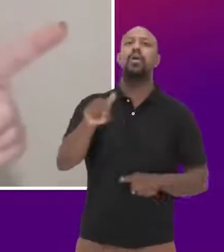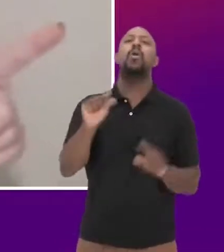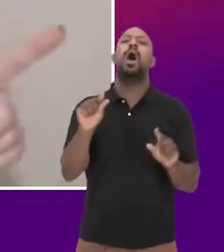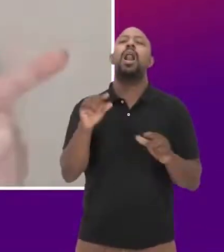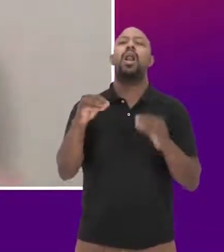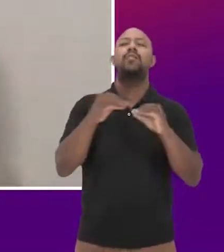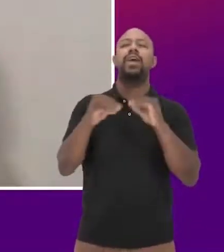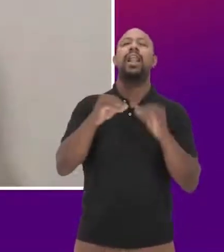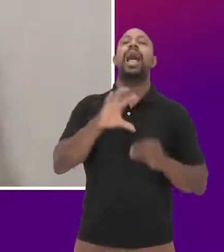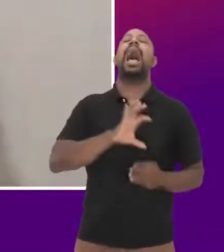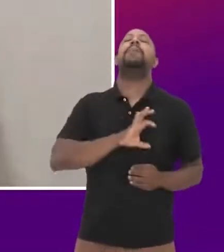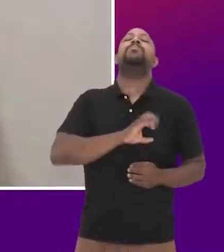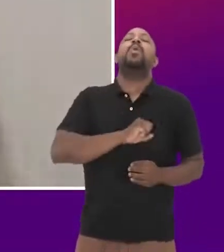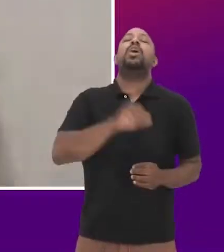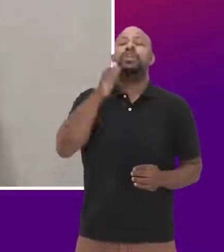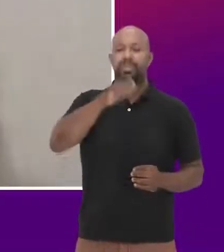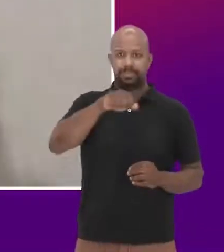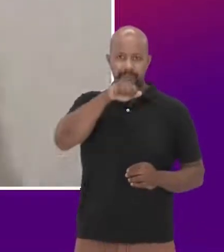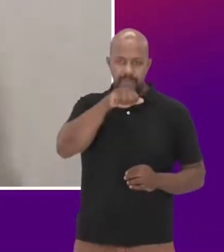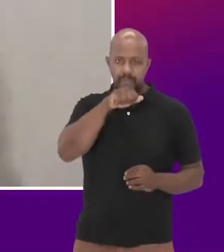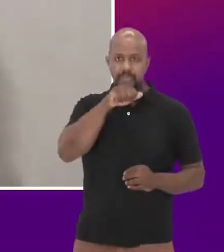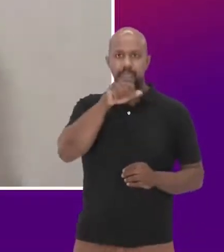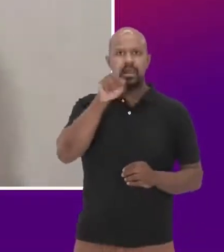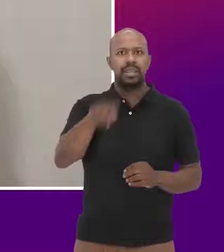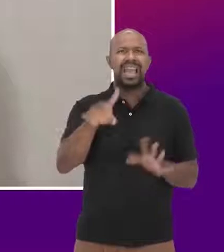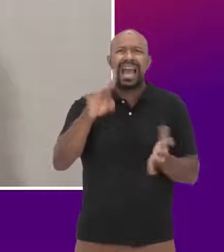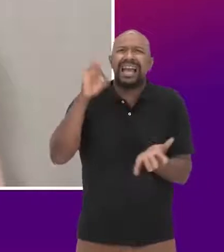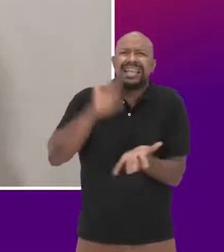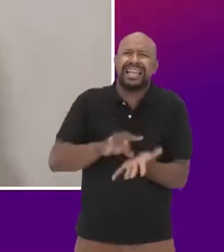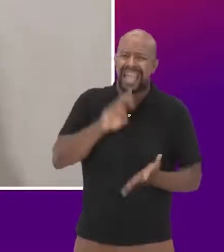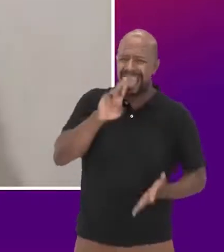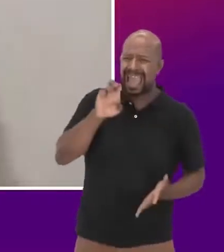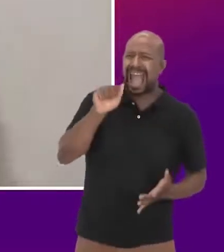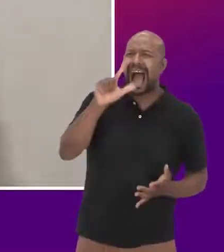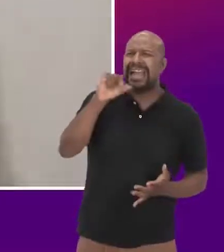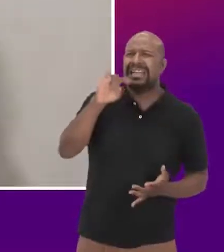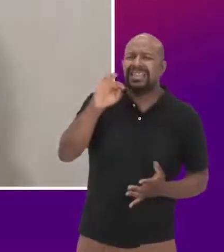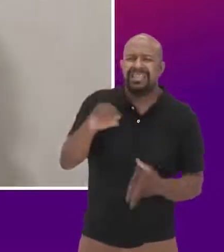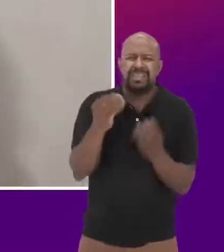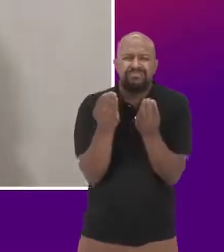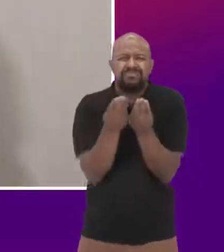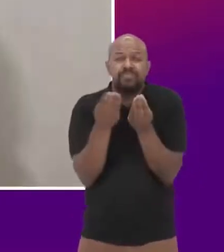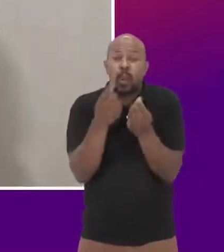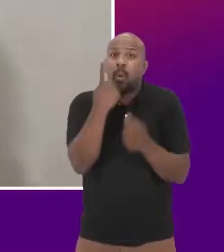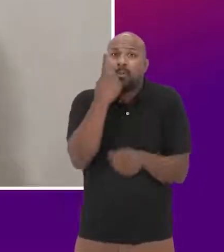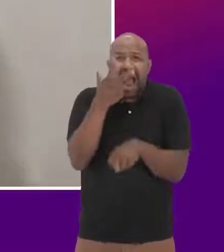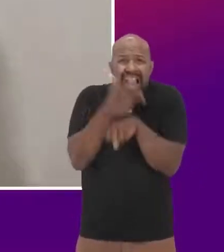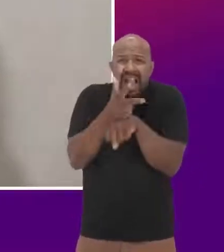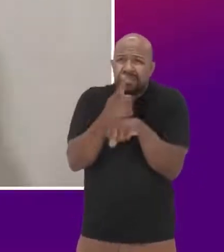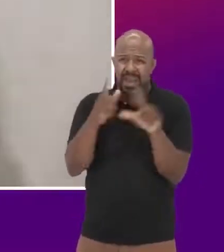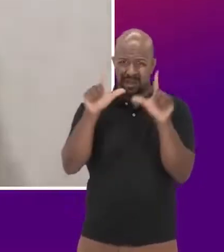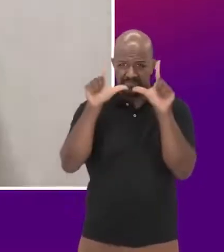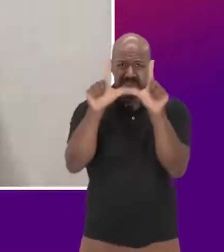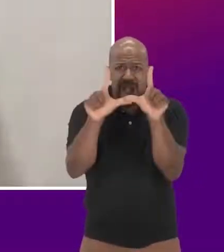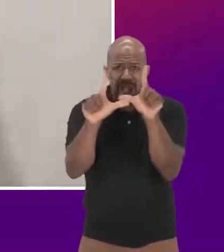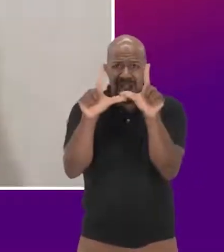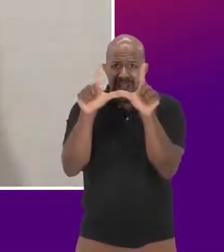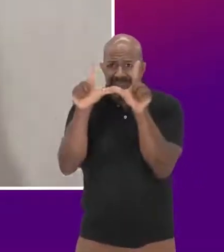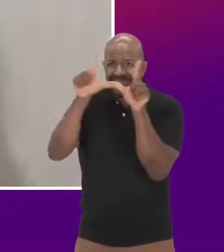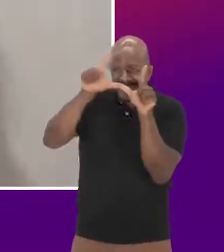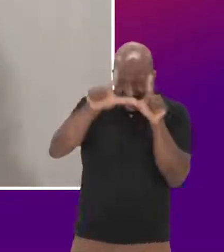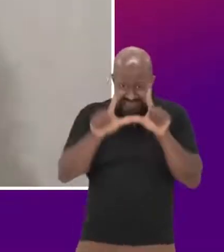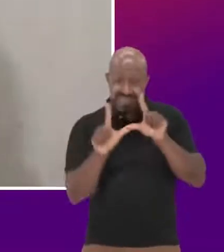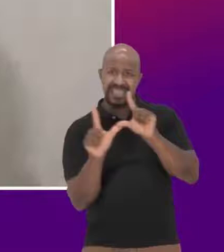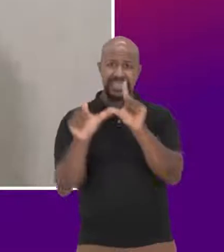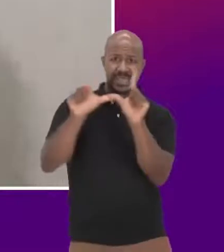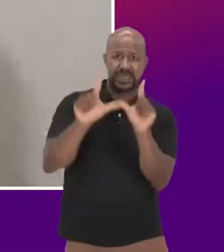Mãe, que é extremamente realista, trabalhado com uma câmera só, entrando